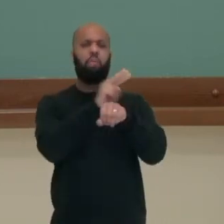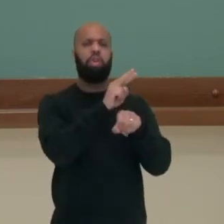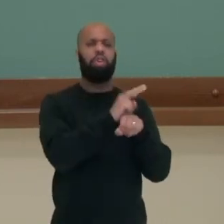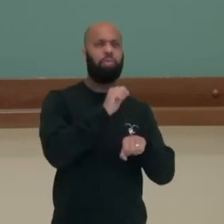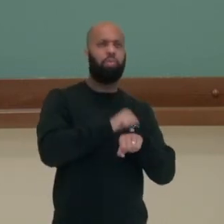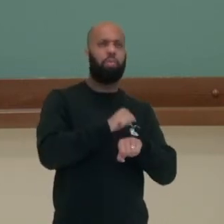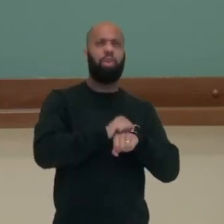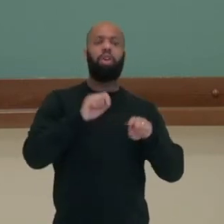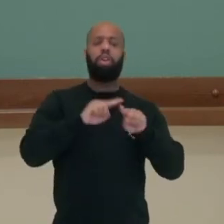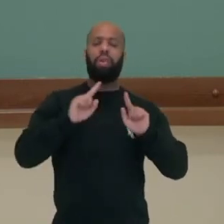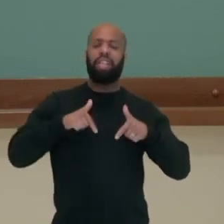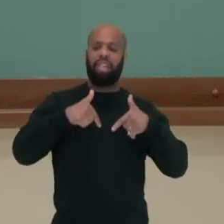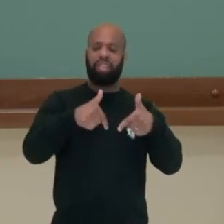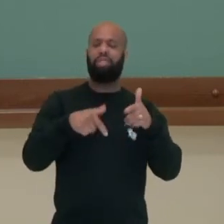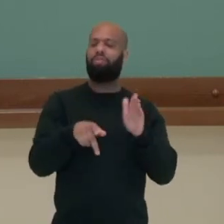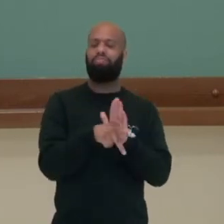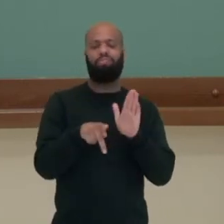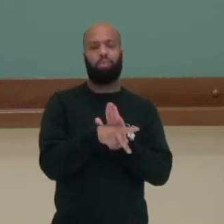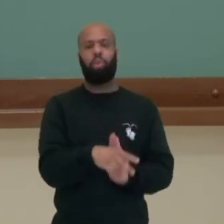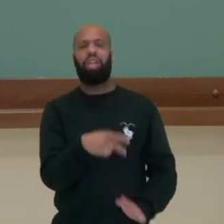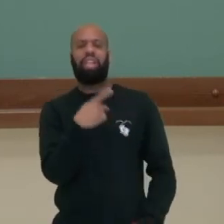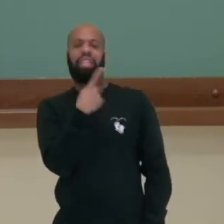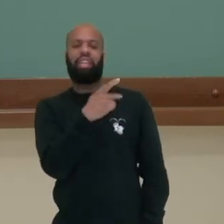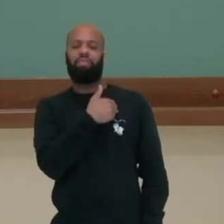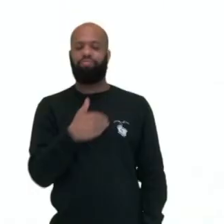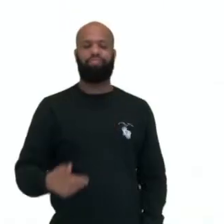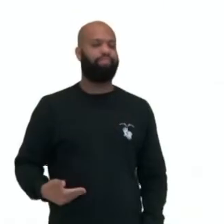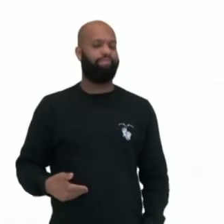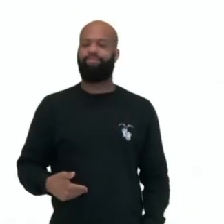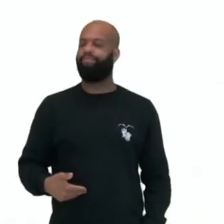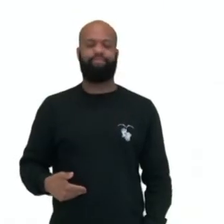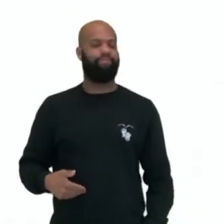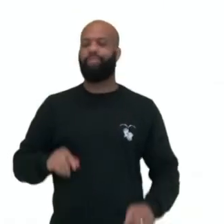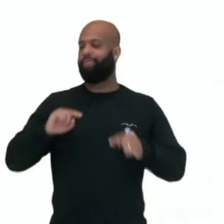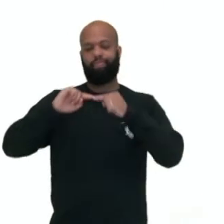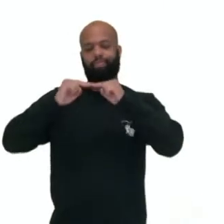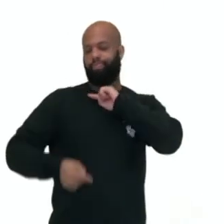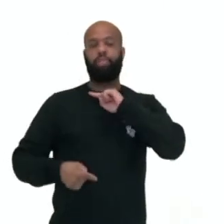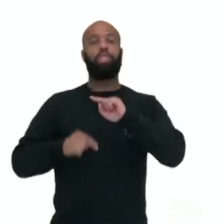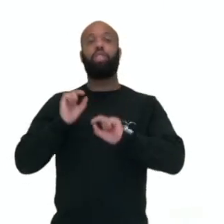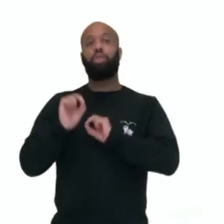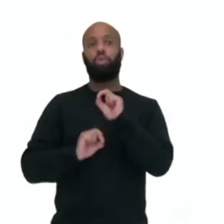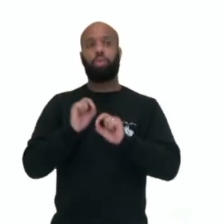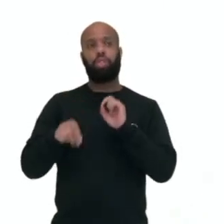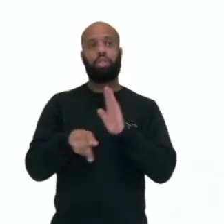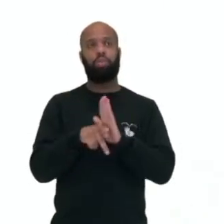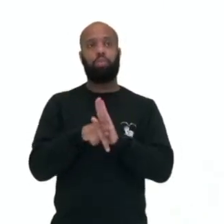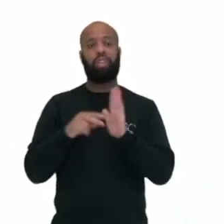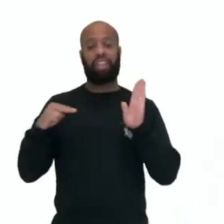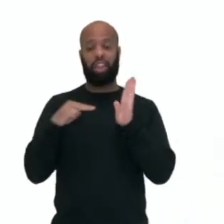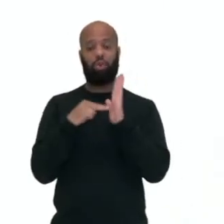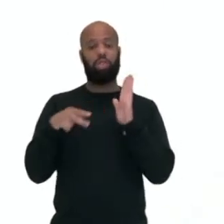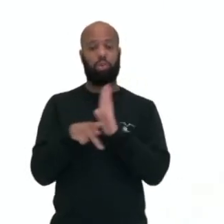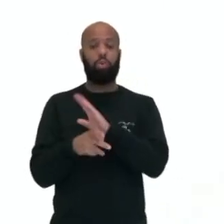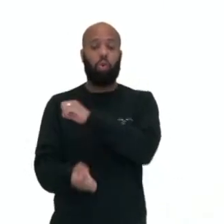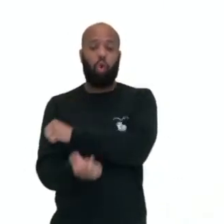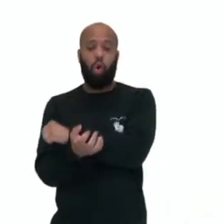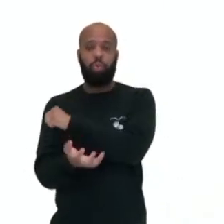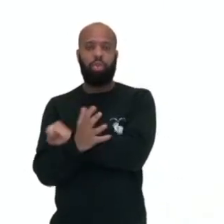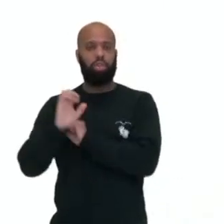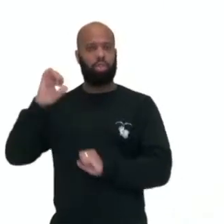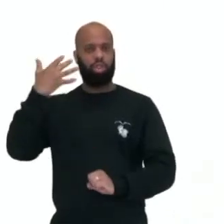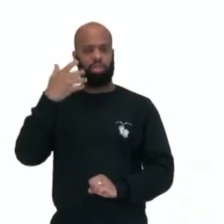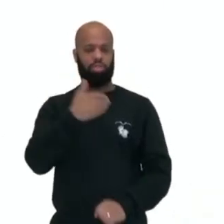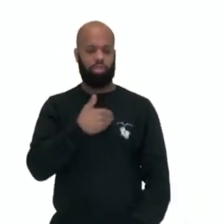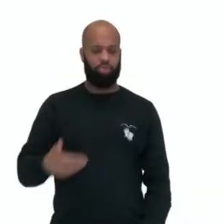ações impopulares de seu governo mostraram o contrário, principalmente na questão das denúncias de corrupção que aconteceram no